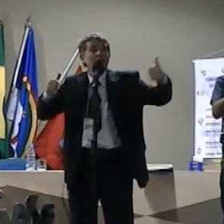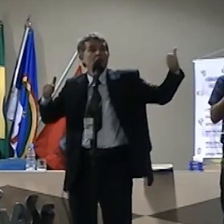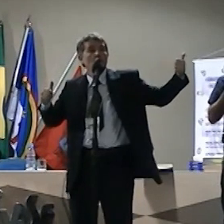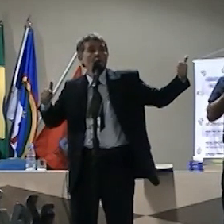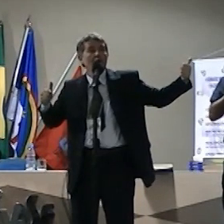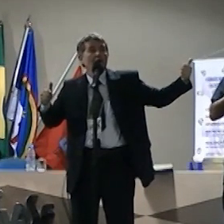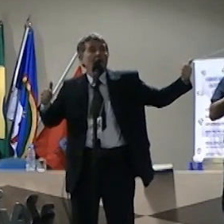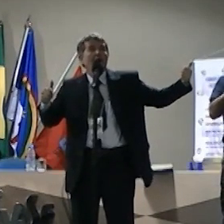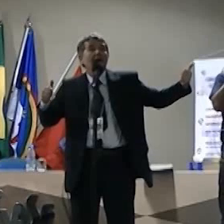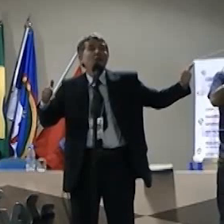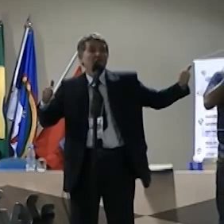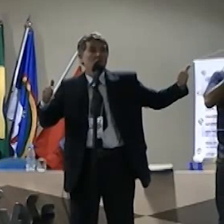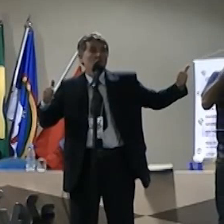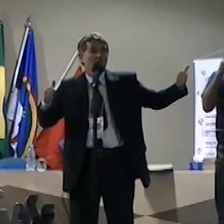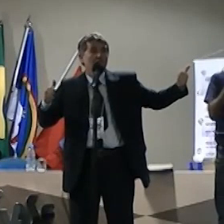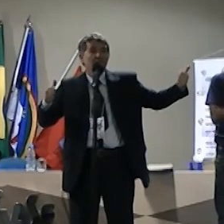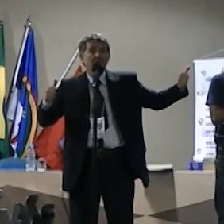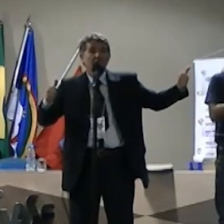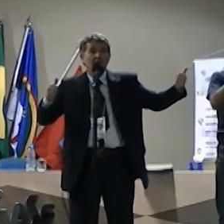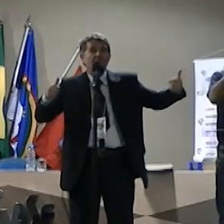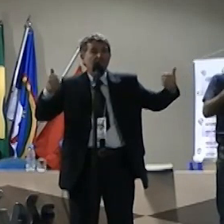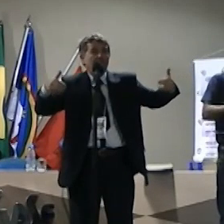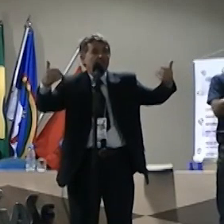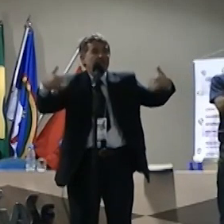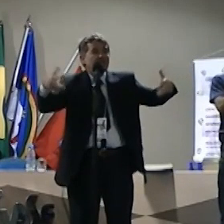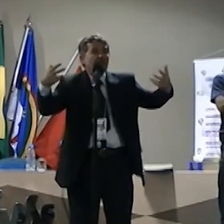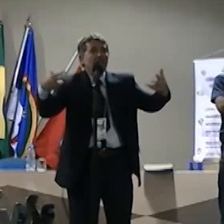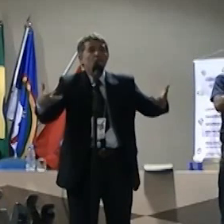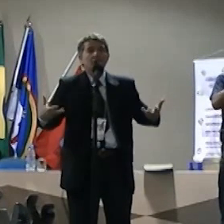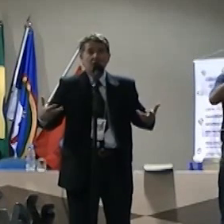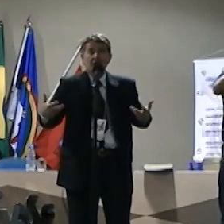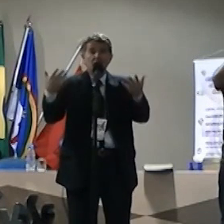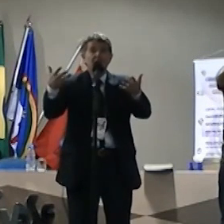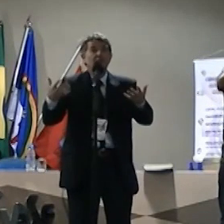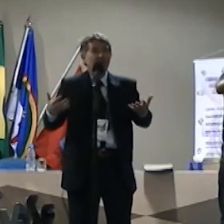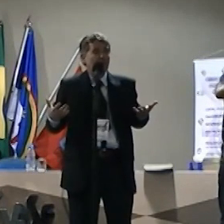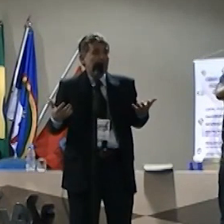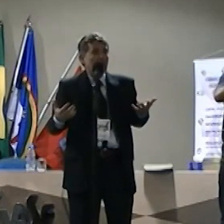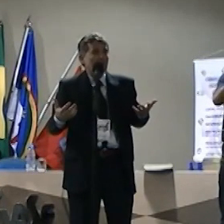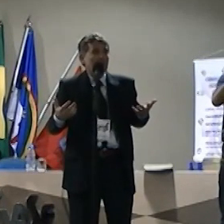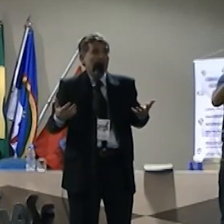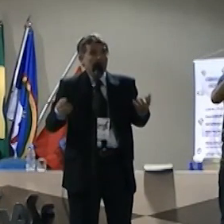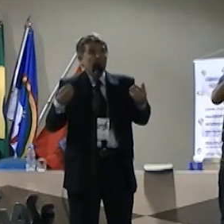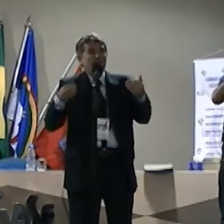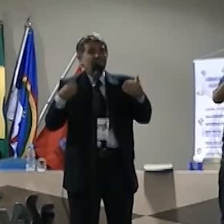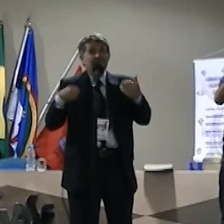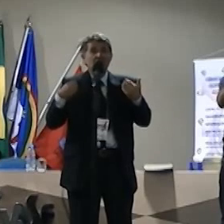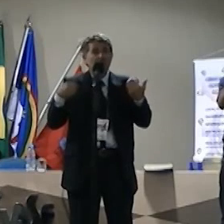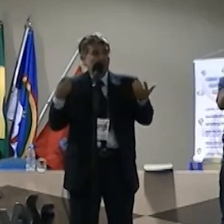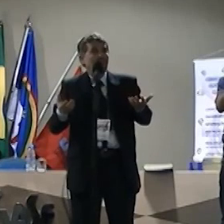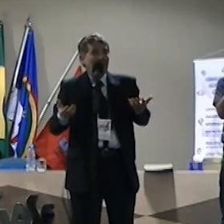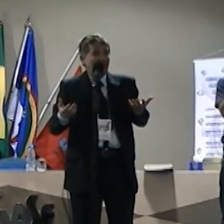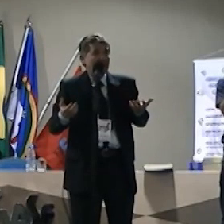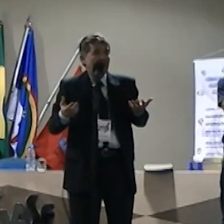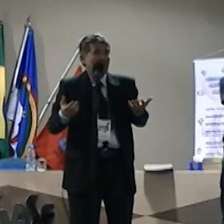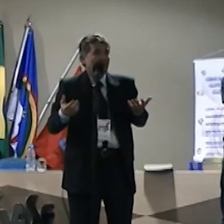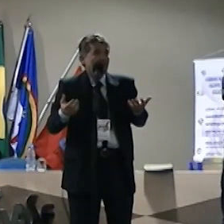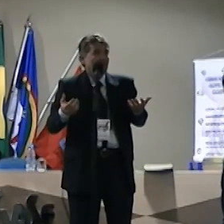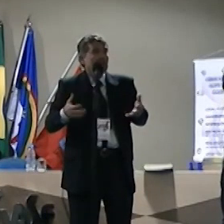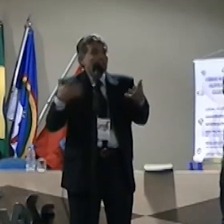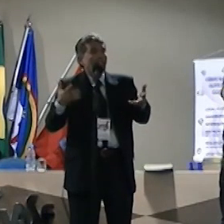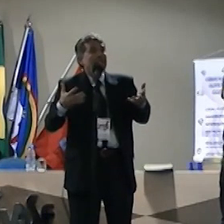e outra sobre H1N1. Para poder vocês terem alguma noção, principalmente os surdos. Porque eu estava assistindo uma